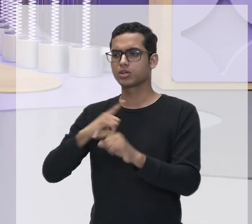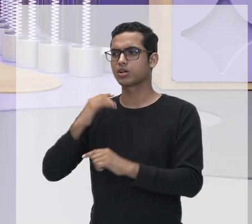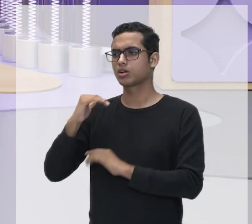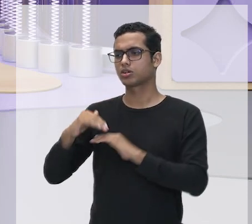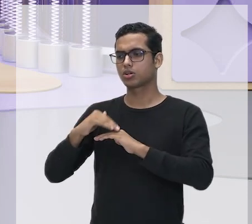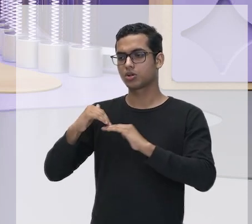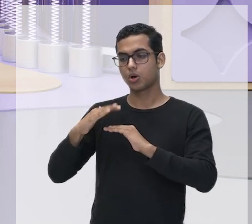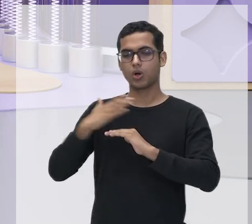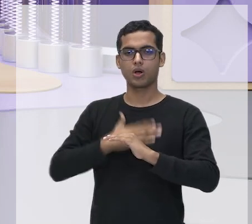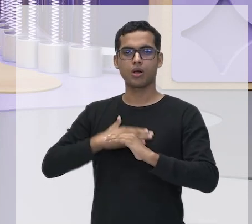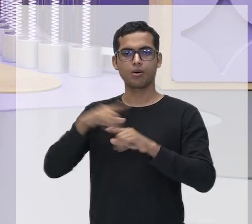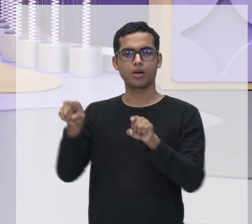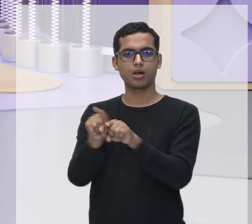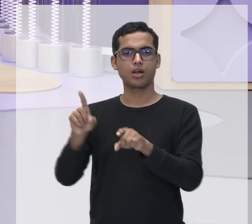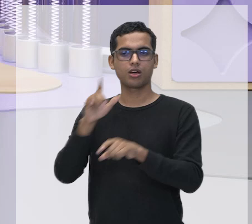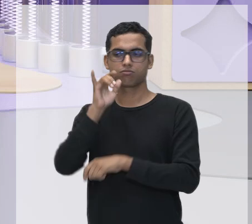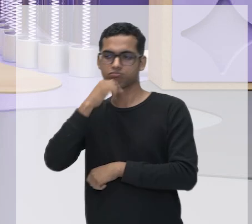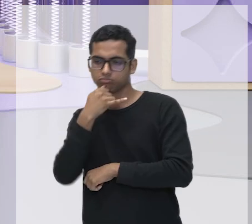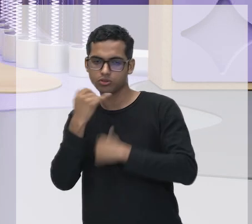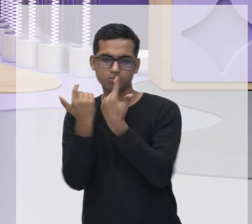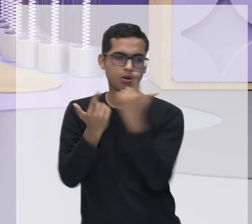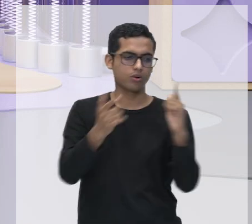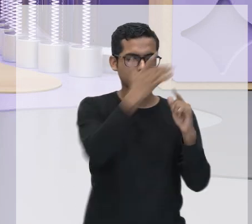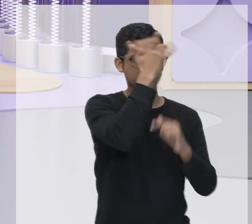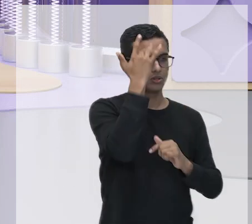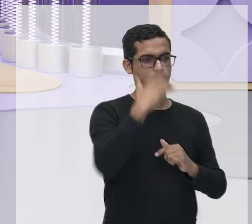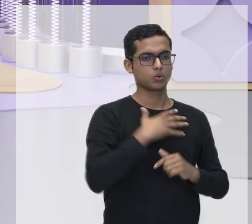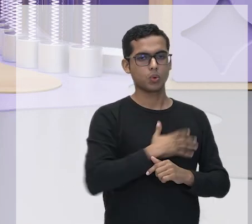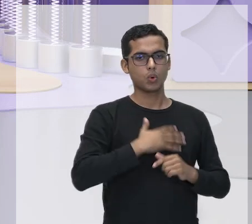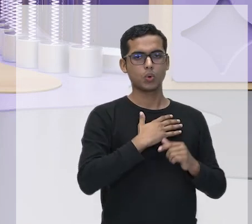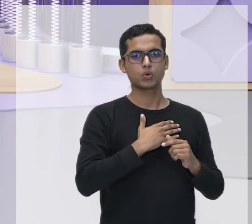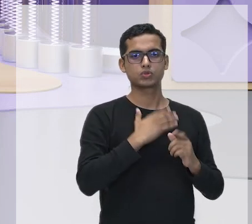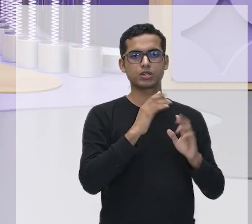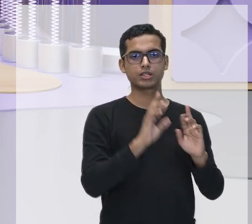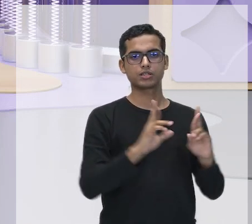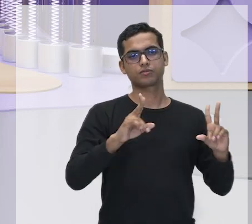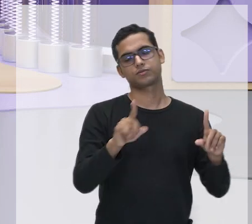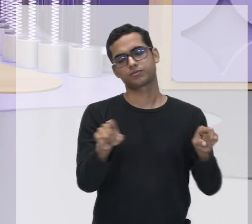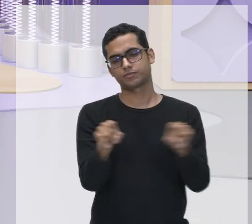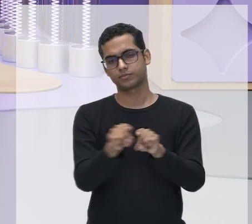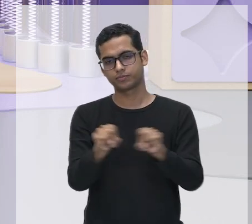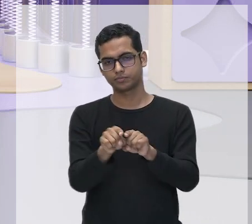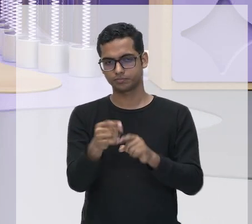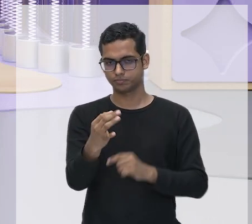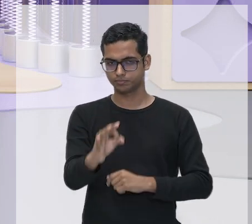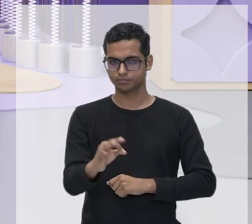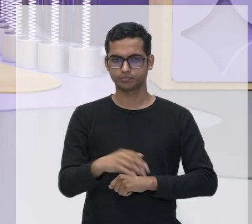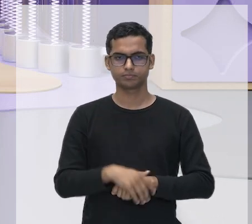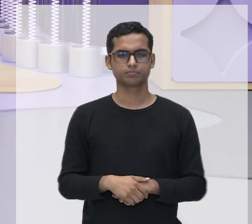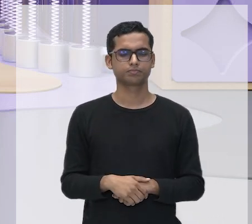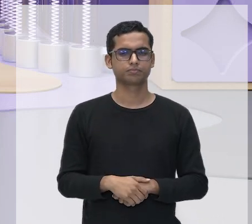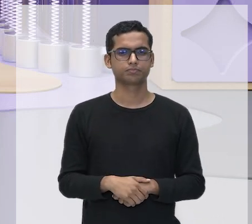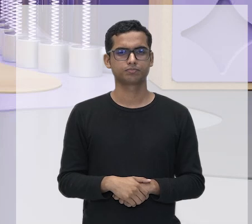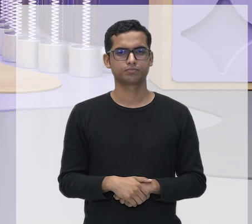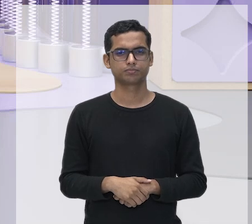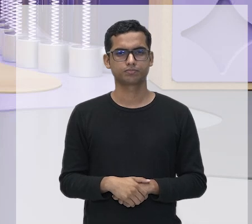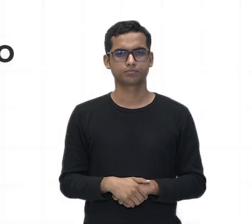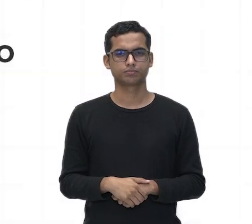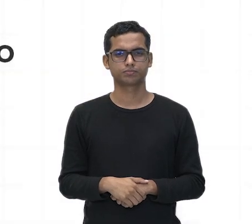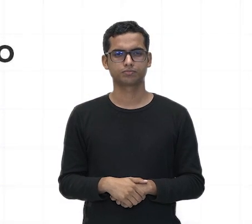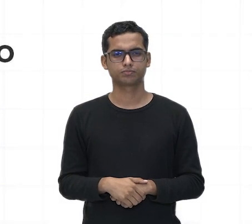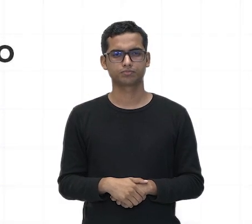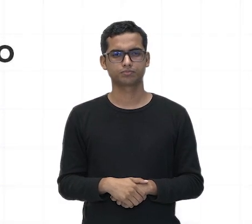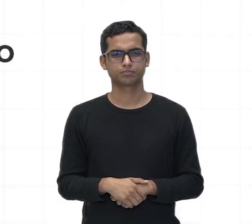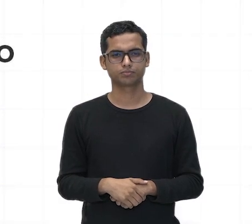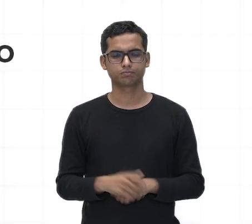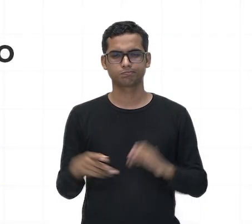não. Agora vamos trabalhar um pouco mais, aprofundar um pouco mais nesse conceito de transcendência.